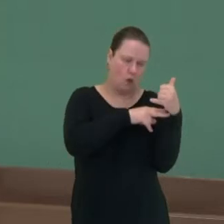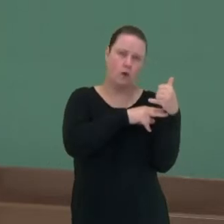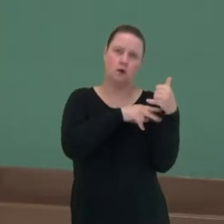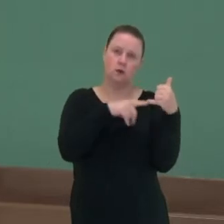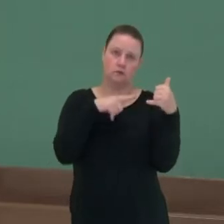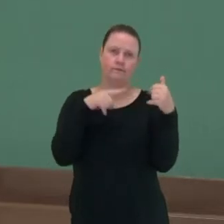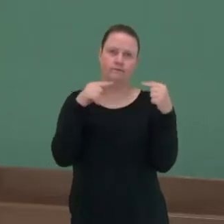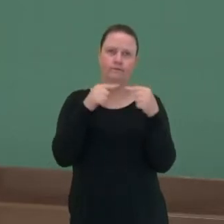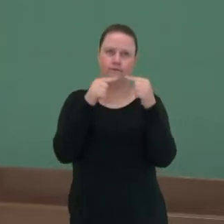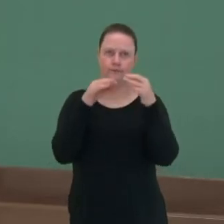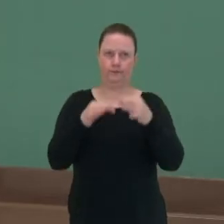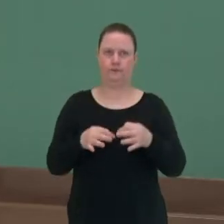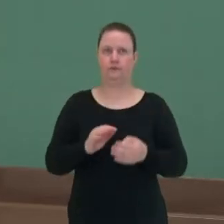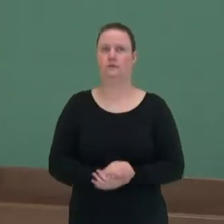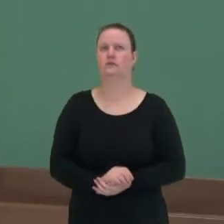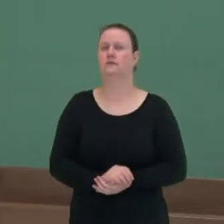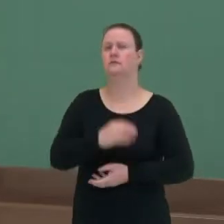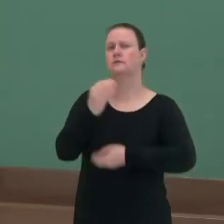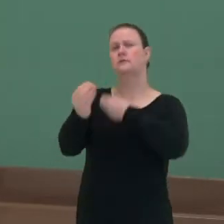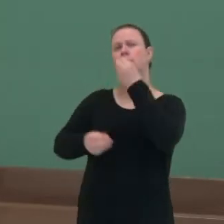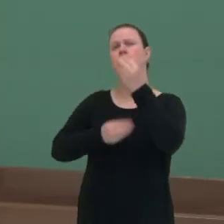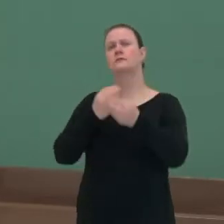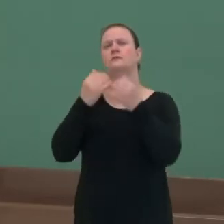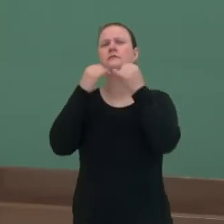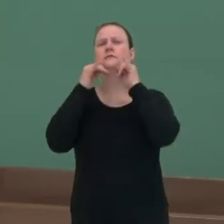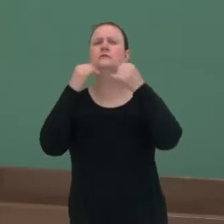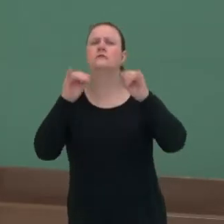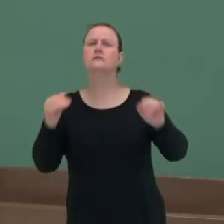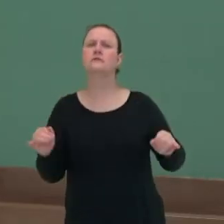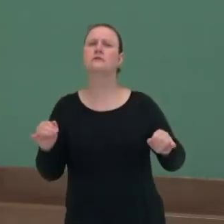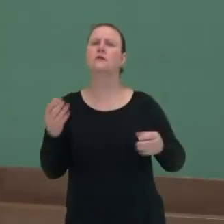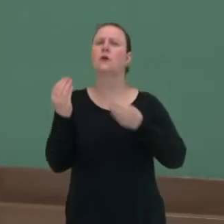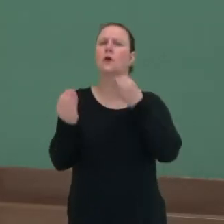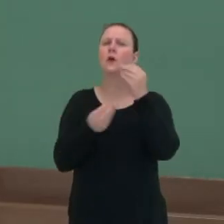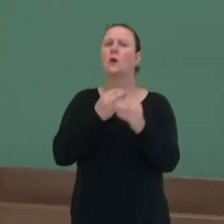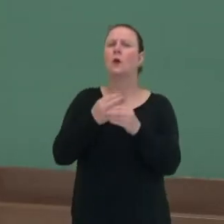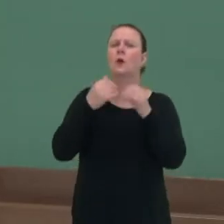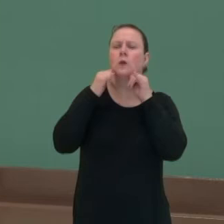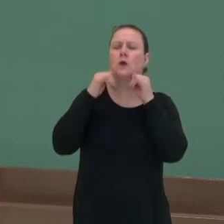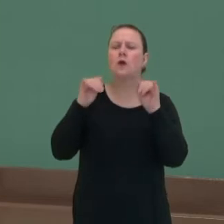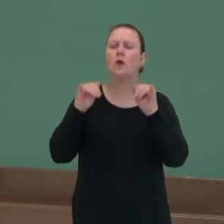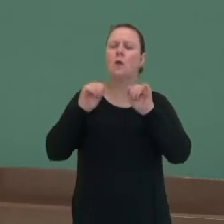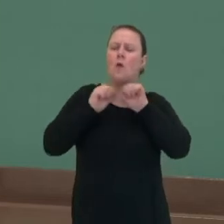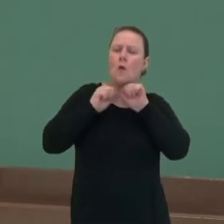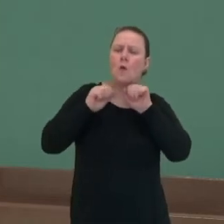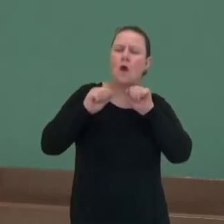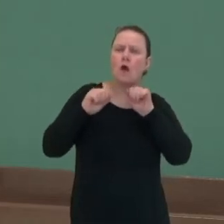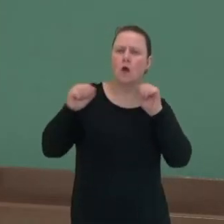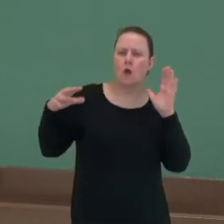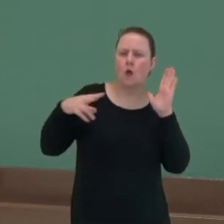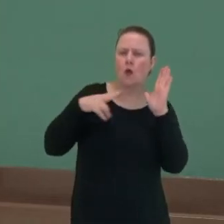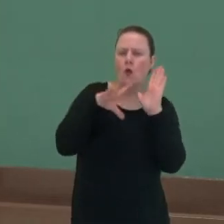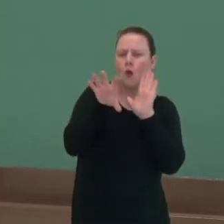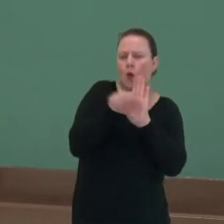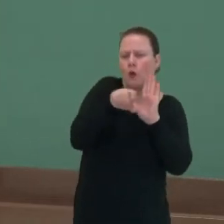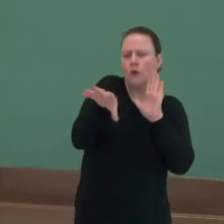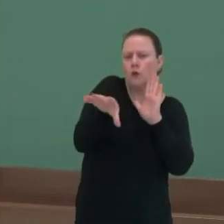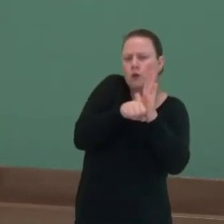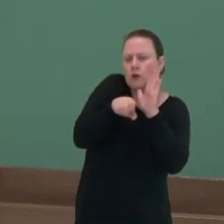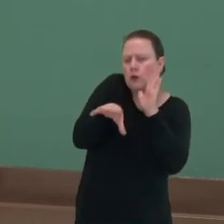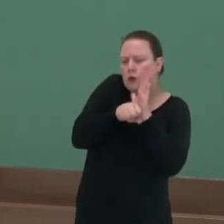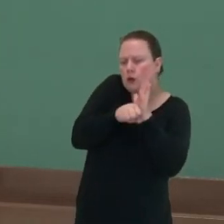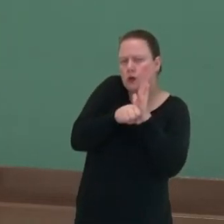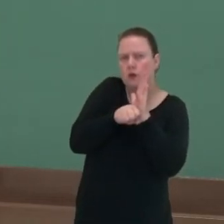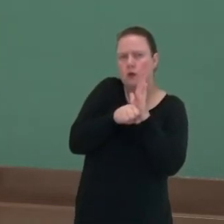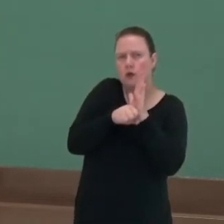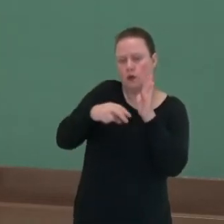elétrico. Como o fio elétrico, então, conduz essa energia? Ligamos o equipamento, o